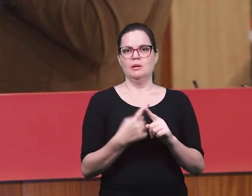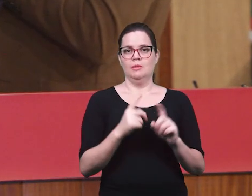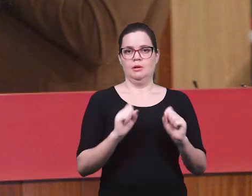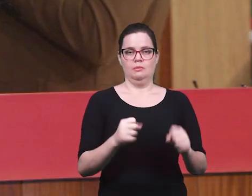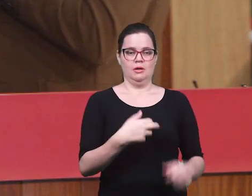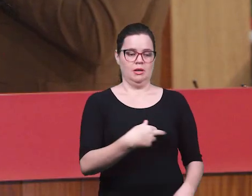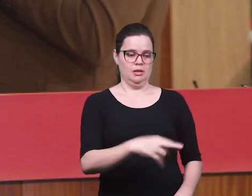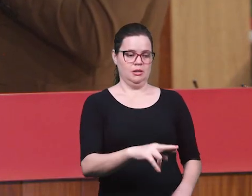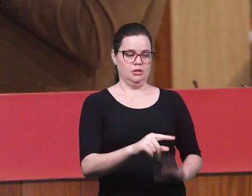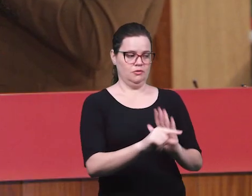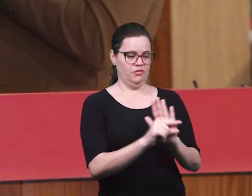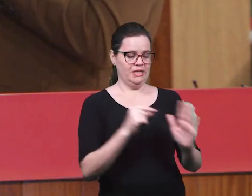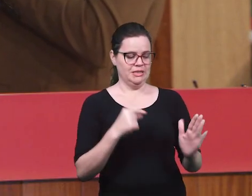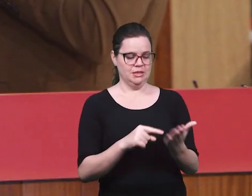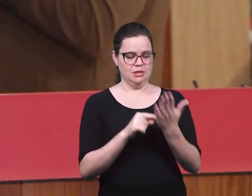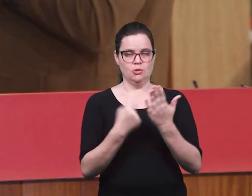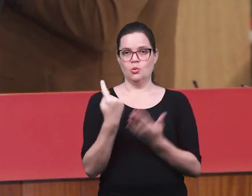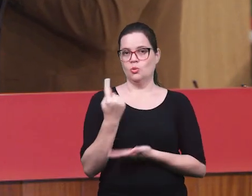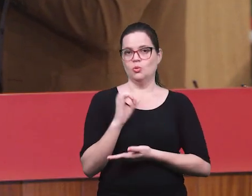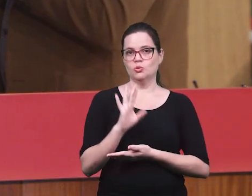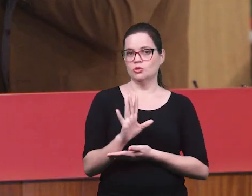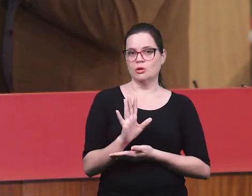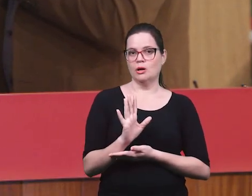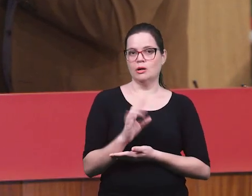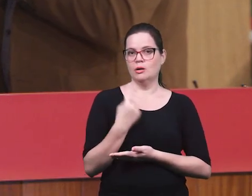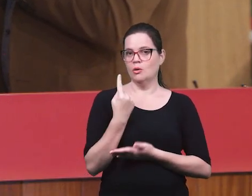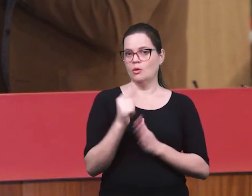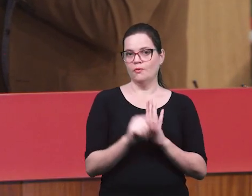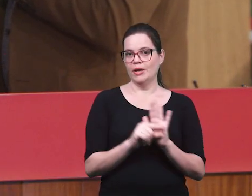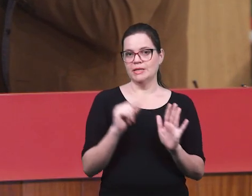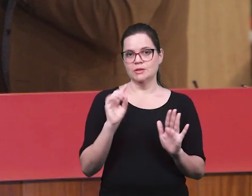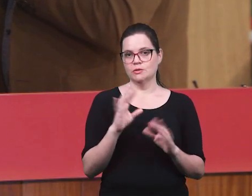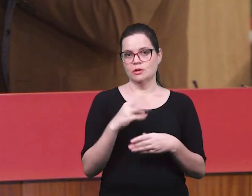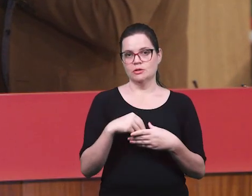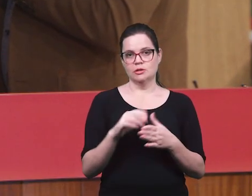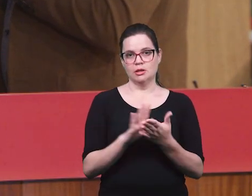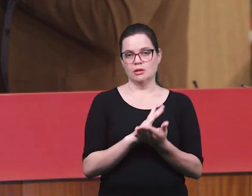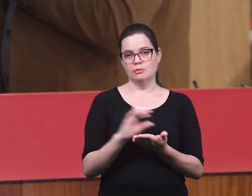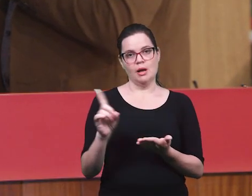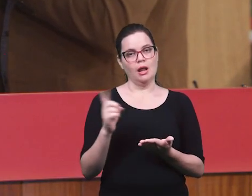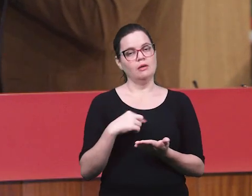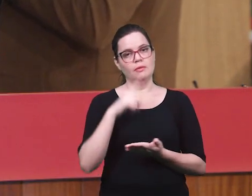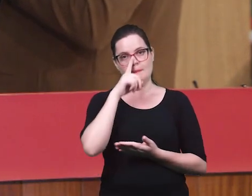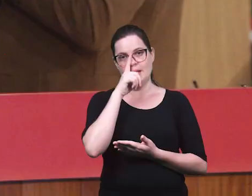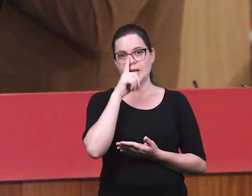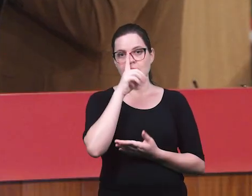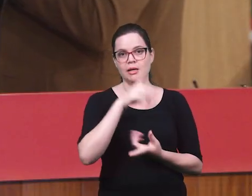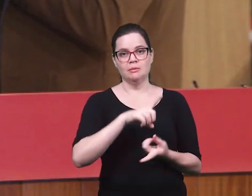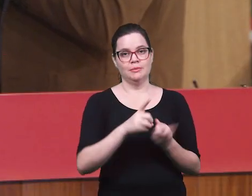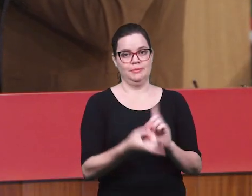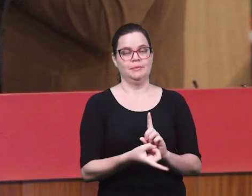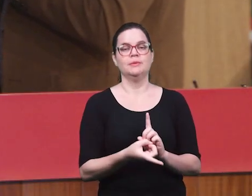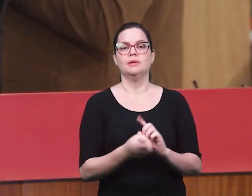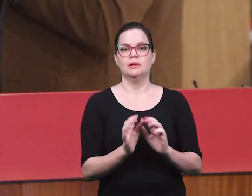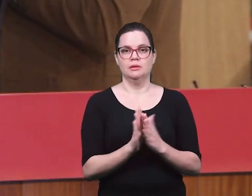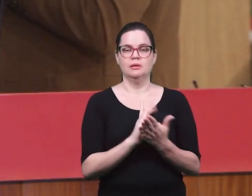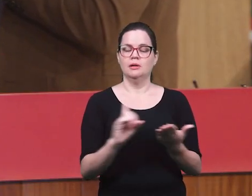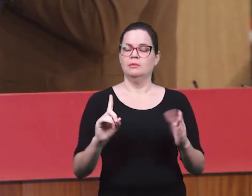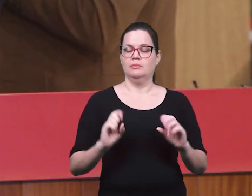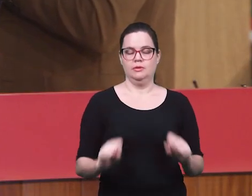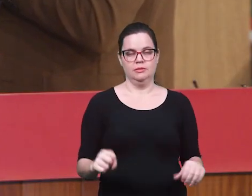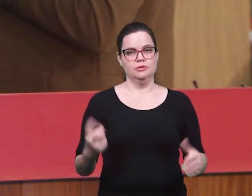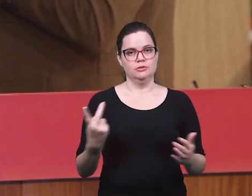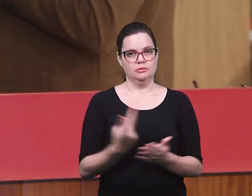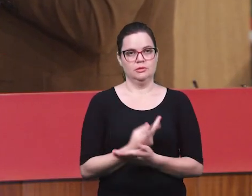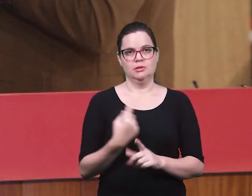lá, vive um versículo e vai para as obras. E esse é o grande perigo. São os desvios. Né? Os desvios que acontecem.